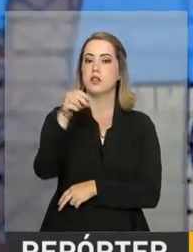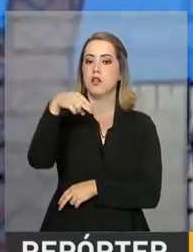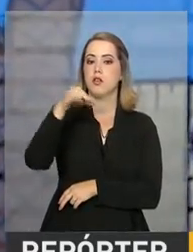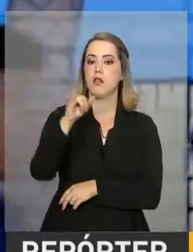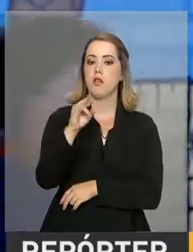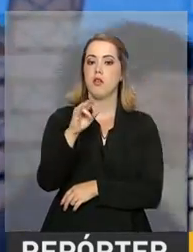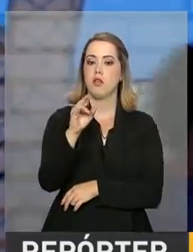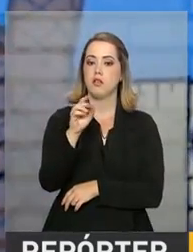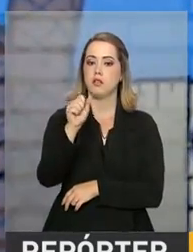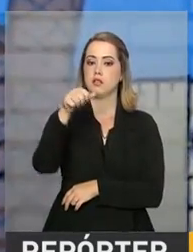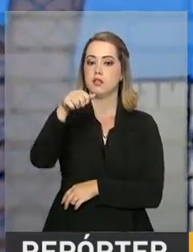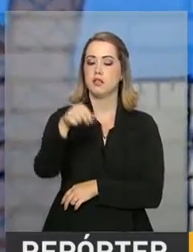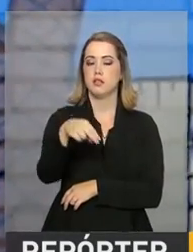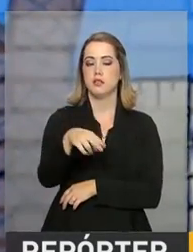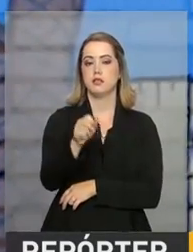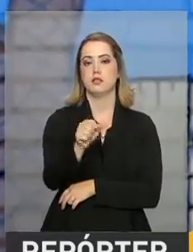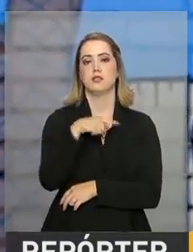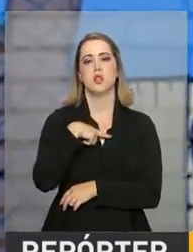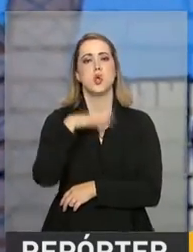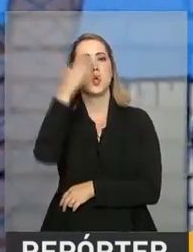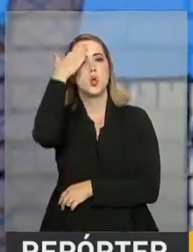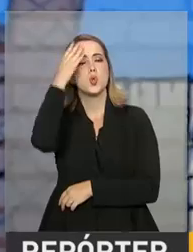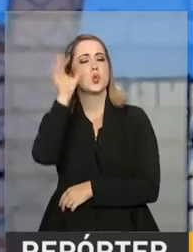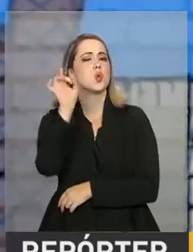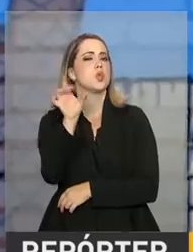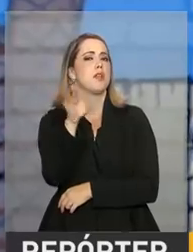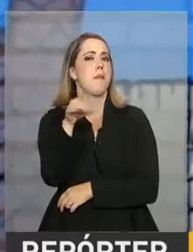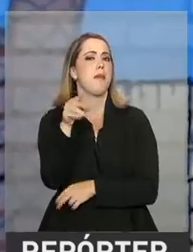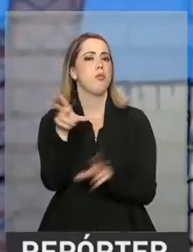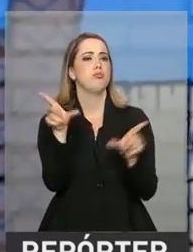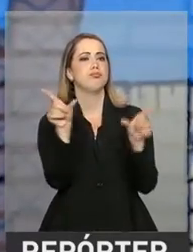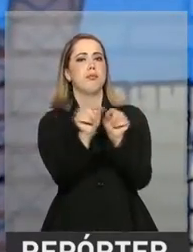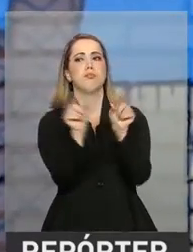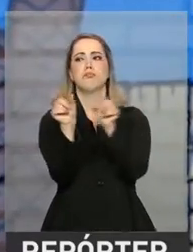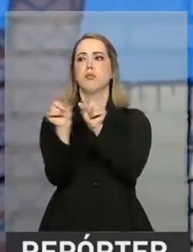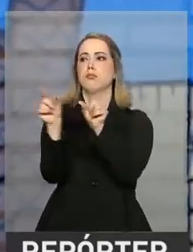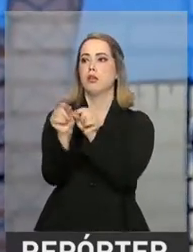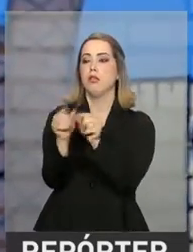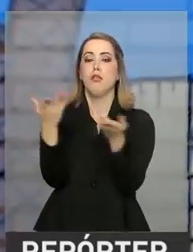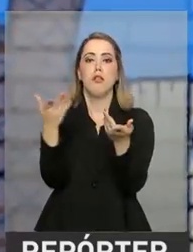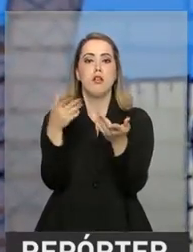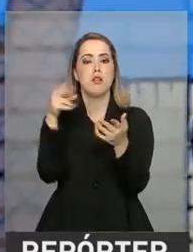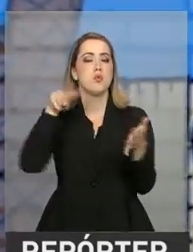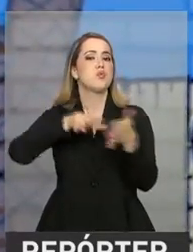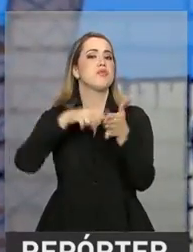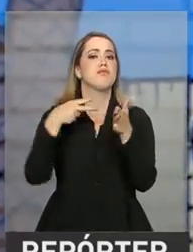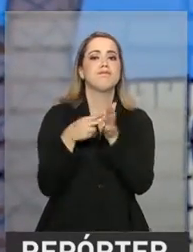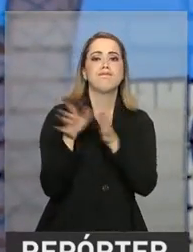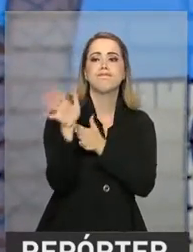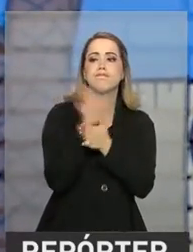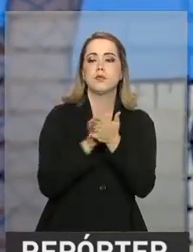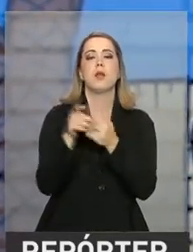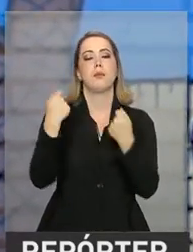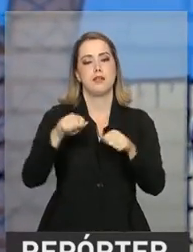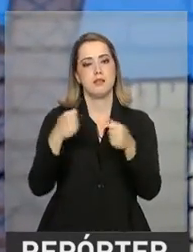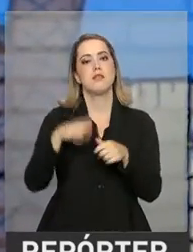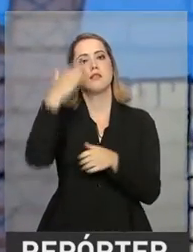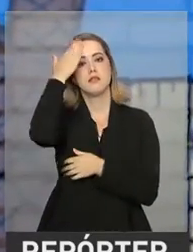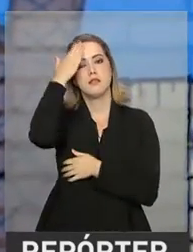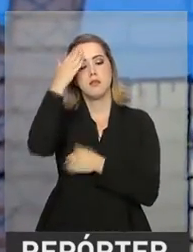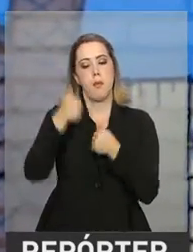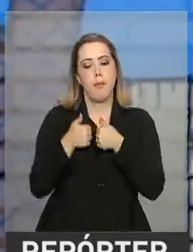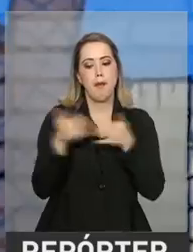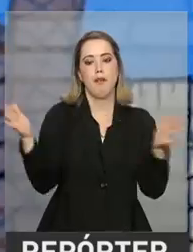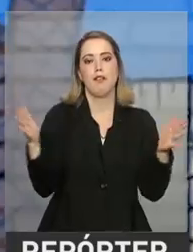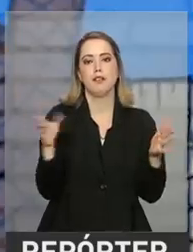saber juntar as letras e formar novas palavras. Ela tem que dar o quê? Um significado para essa palavra na vida dela. Ela tem que